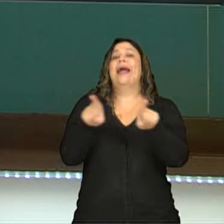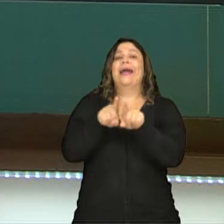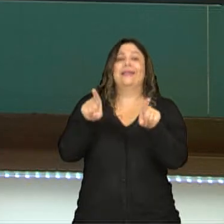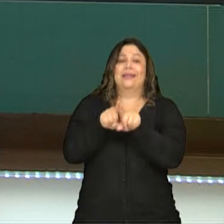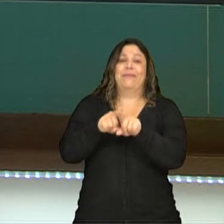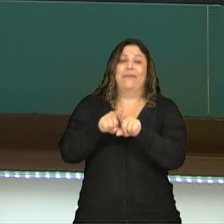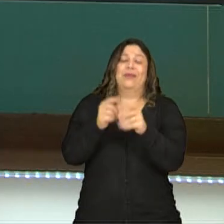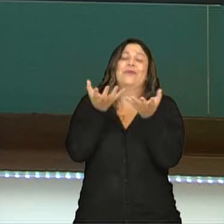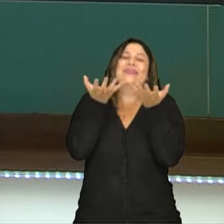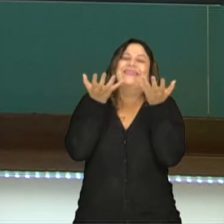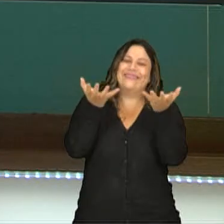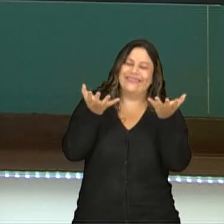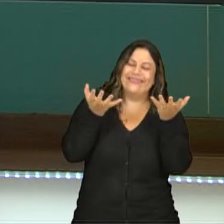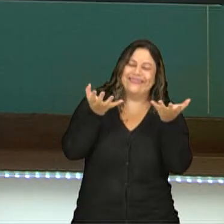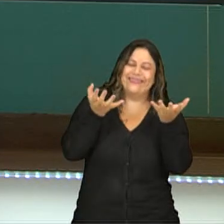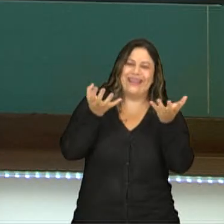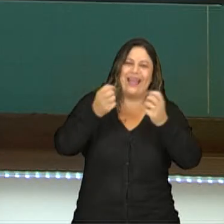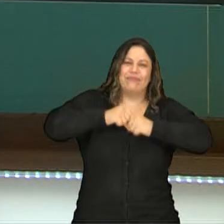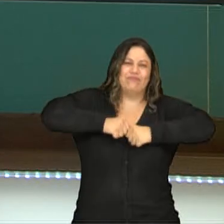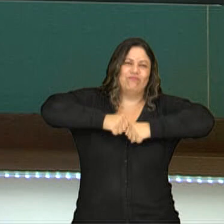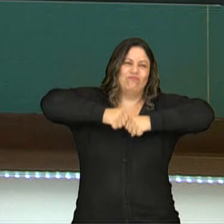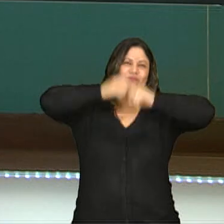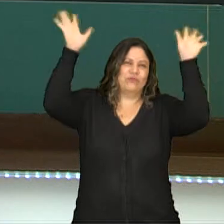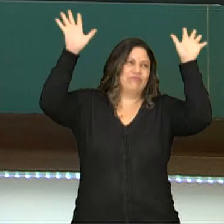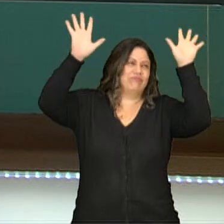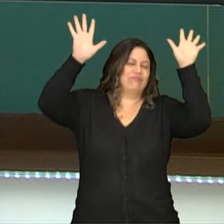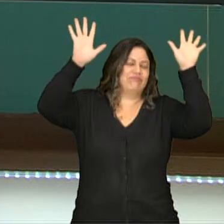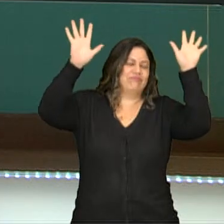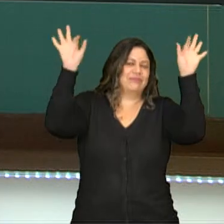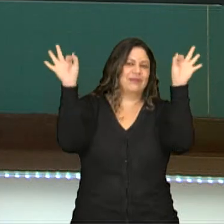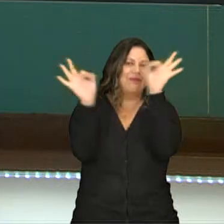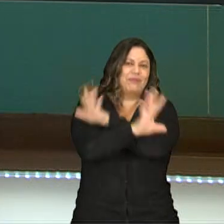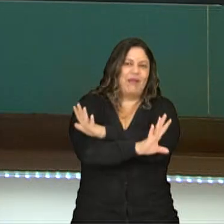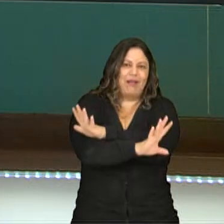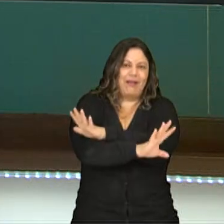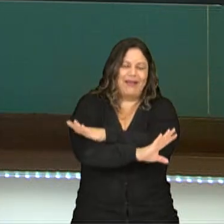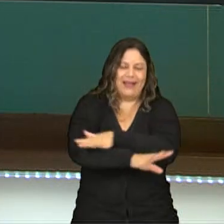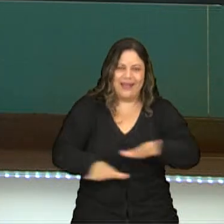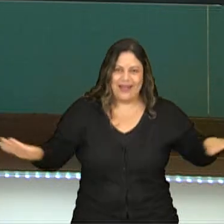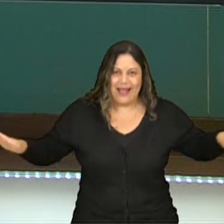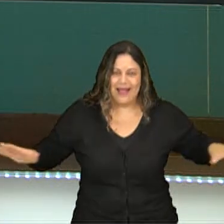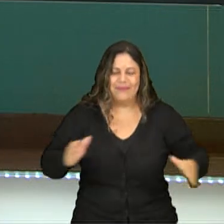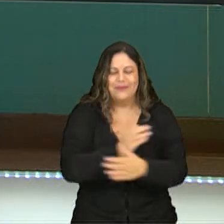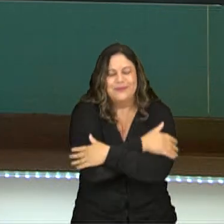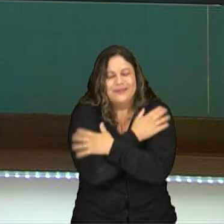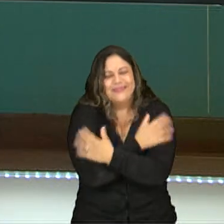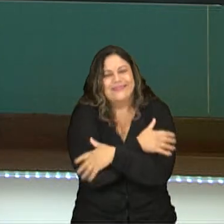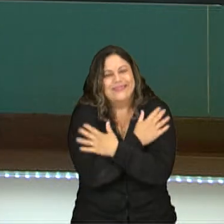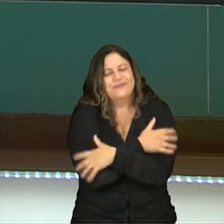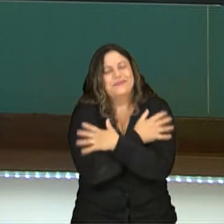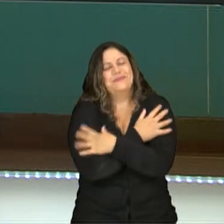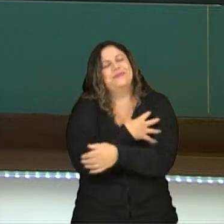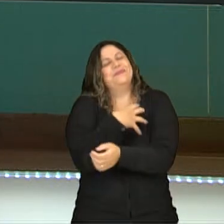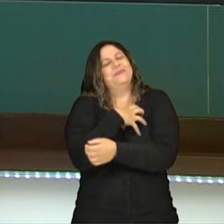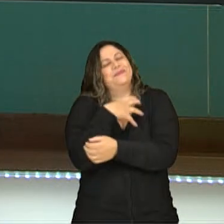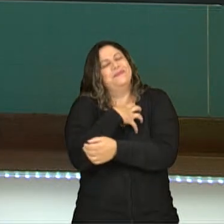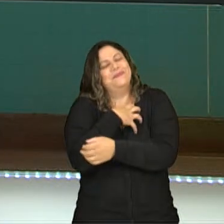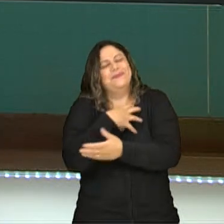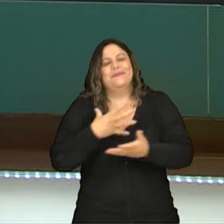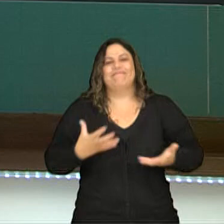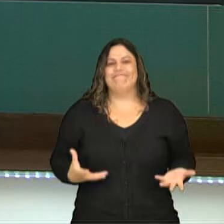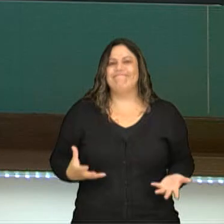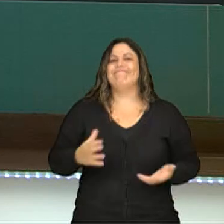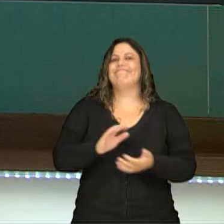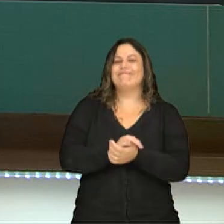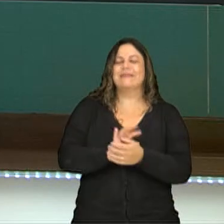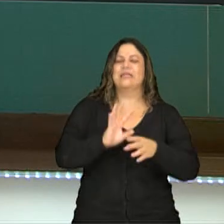gente deseja, né, que isso acabe, que a gente possa voltar com os nossos abraços, muitas pessoas sentindo falta desse abraço,